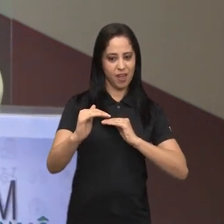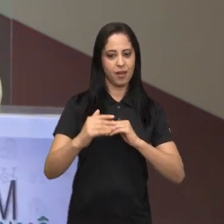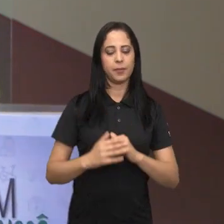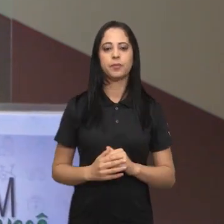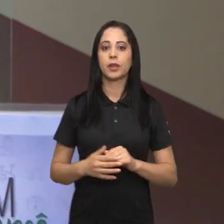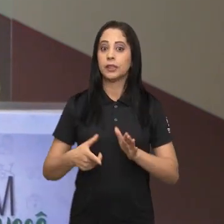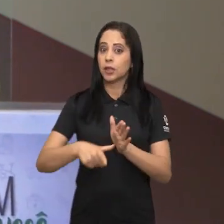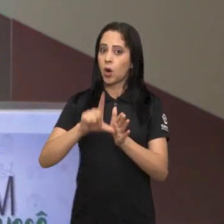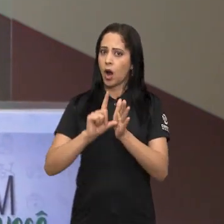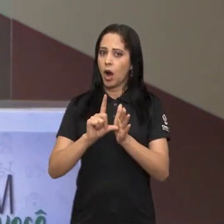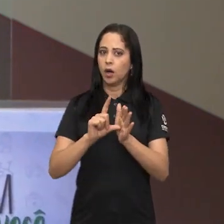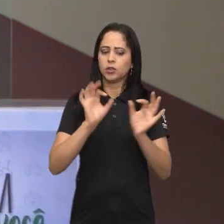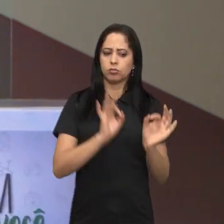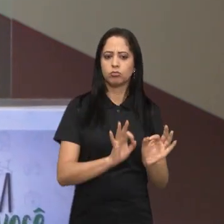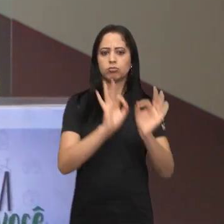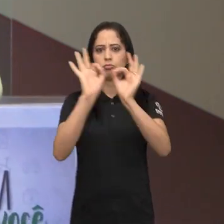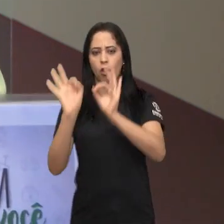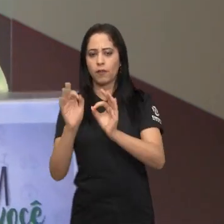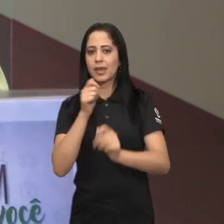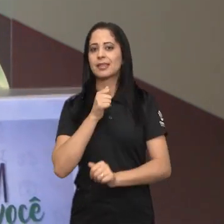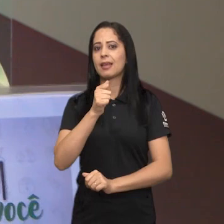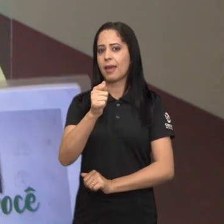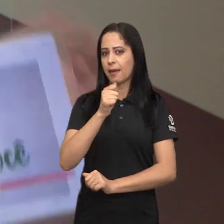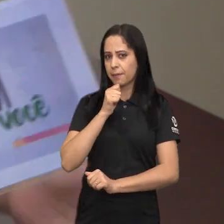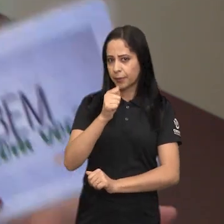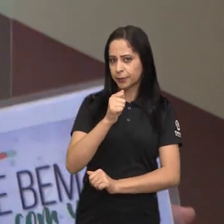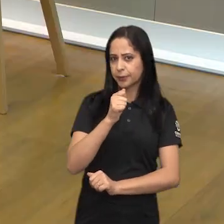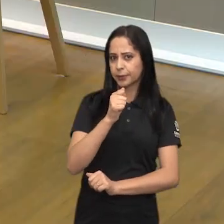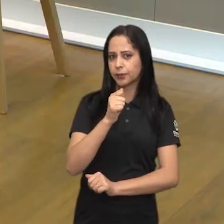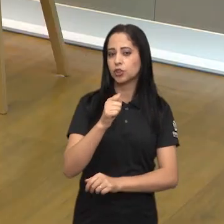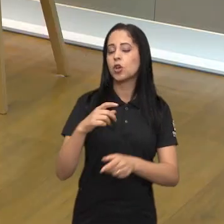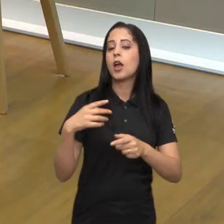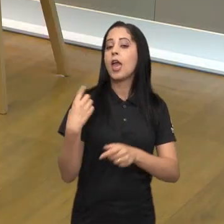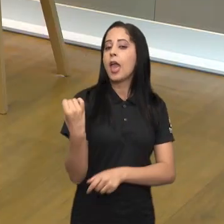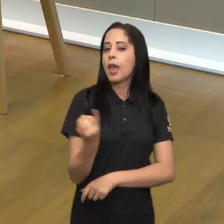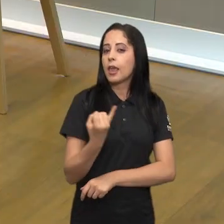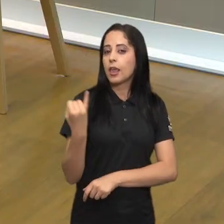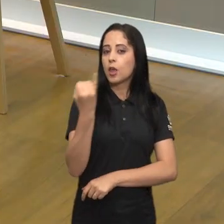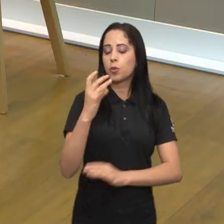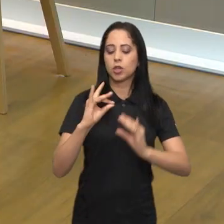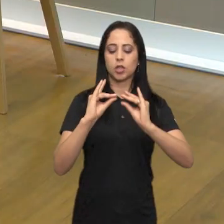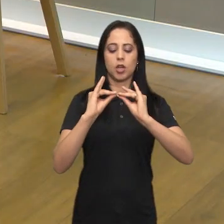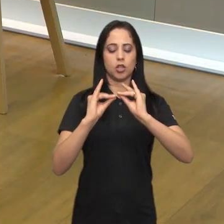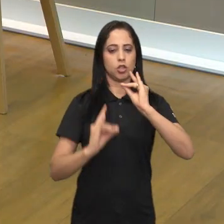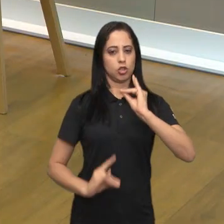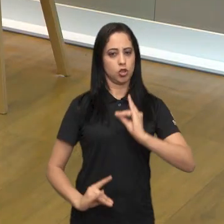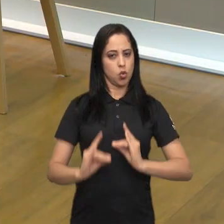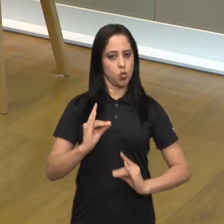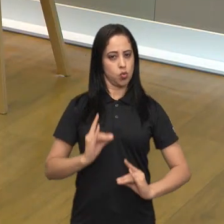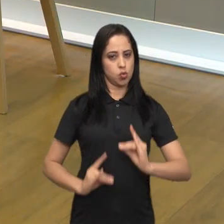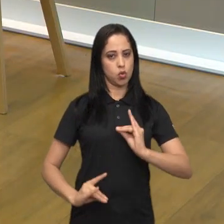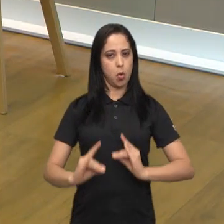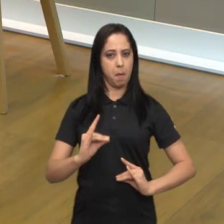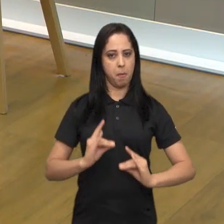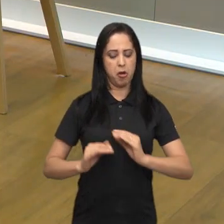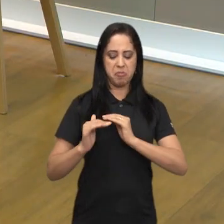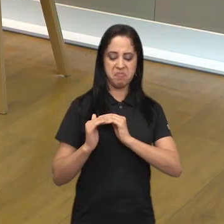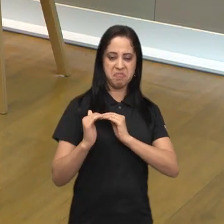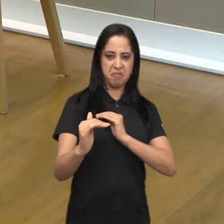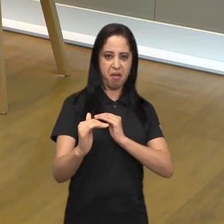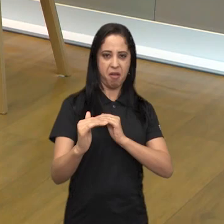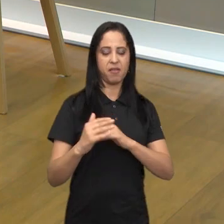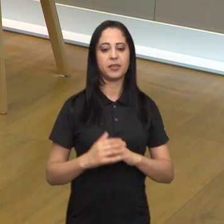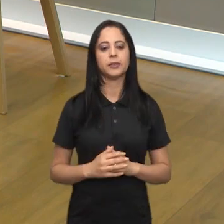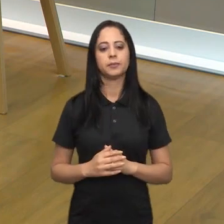de manter os hormônios em perfeita harmonia. Doutora Juliana Paola, em qual idade, né, é mais